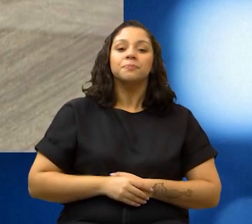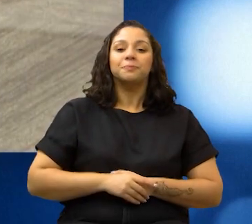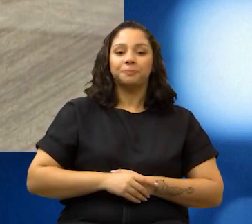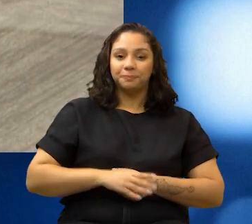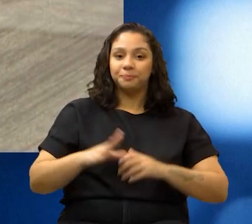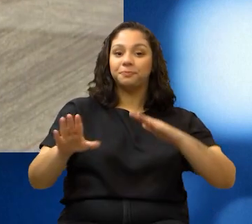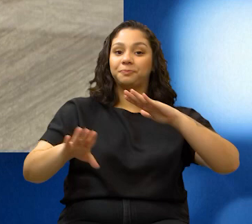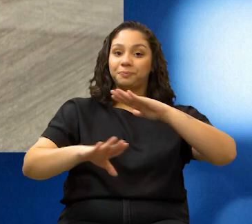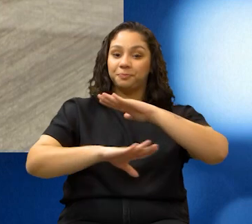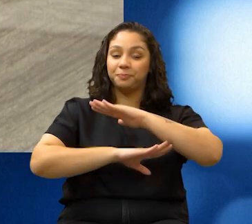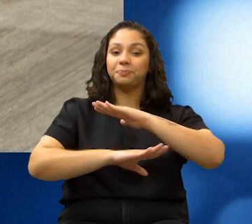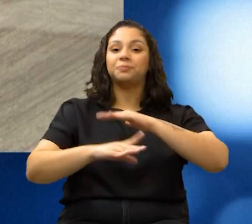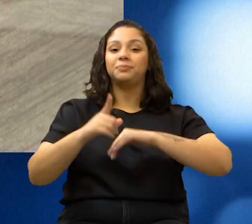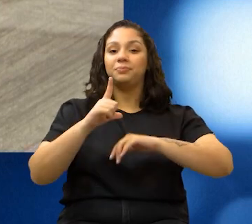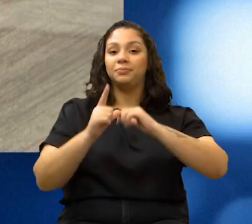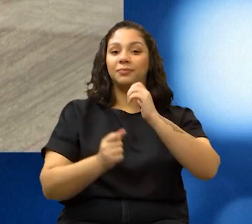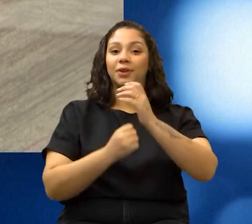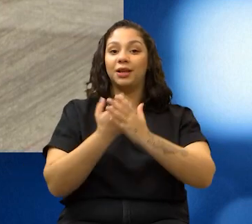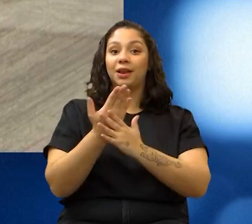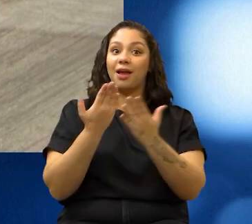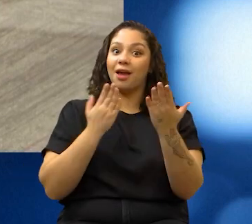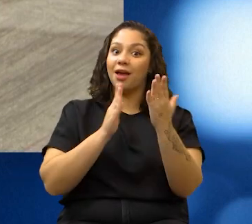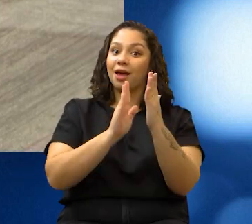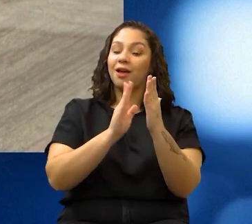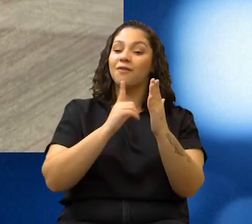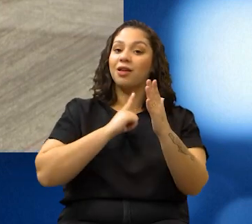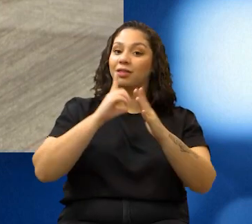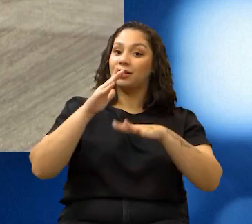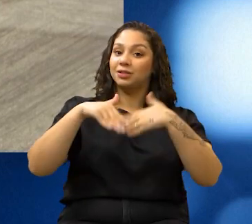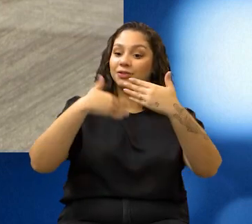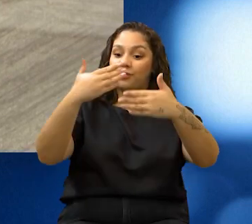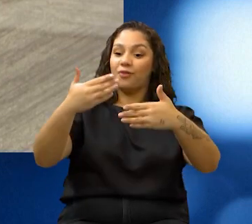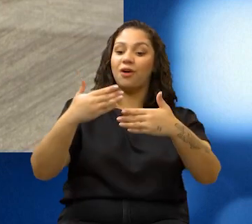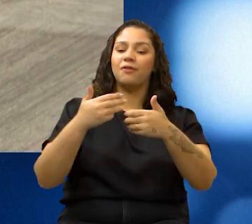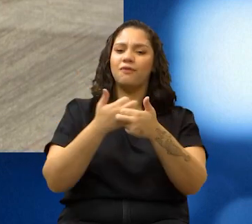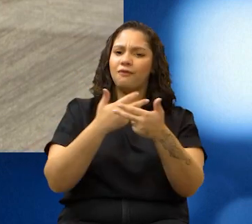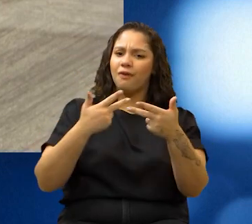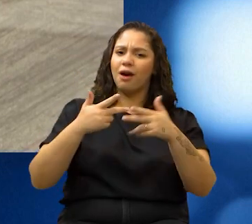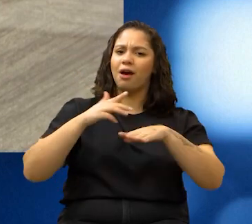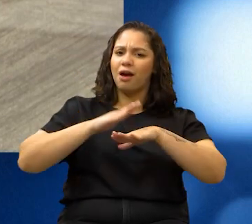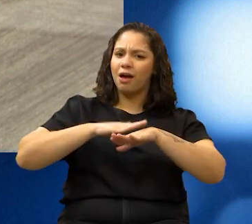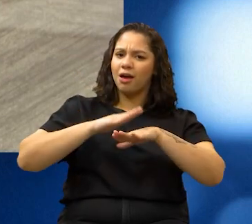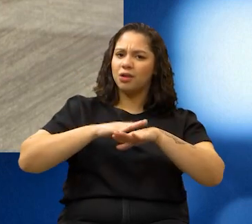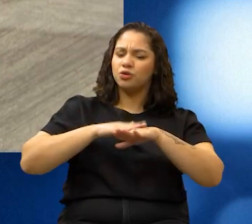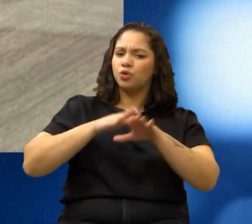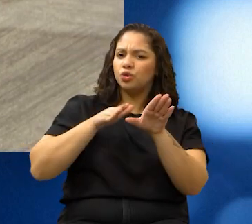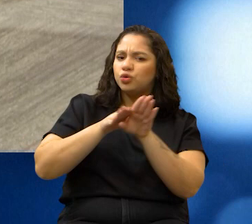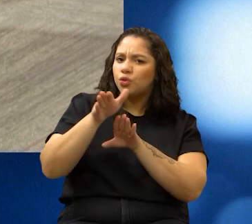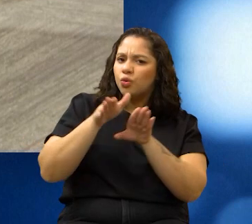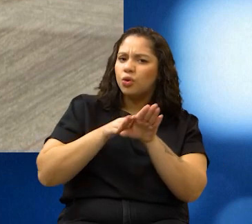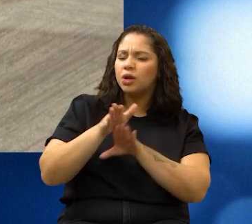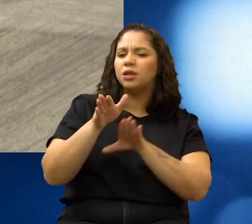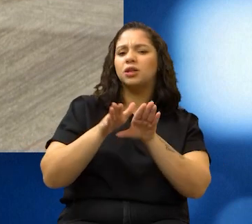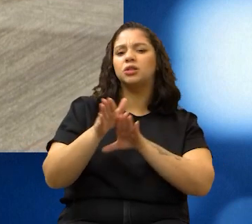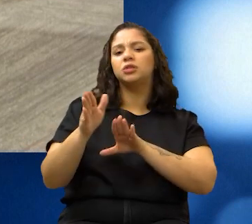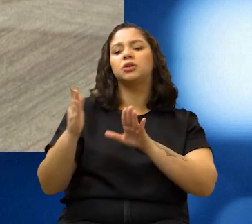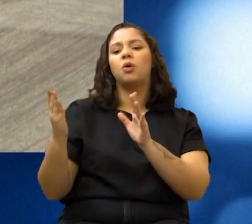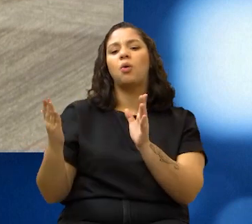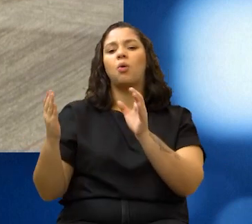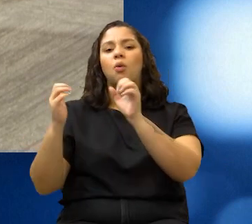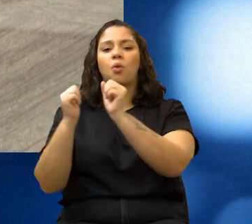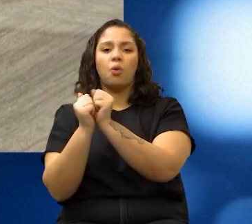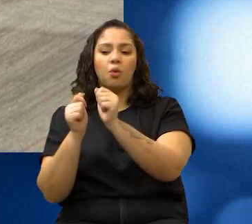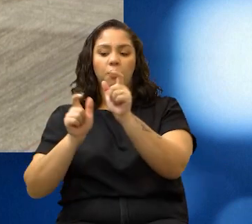de Campinas cria a frente de combate à dengue e vai desenvolver série de ações de orientação junto